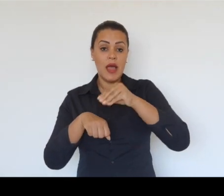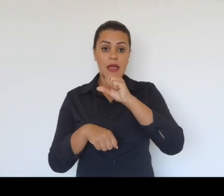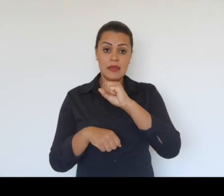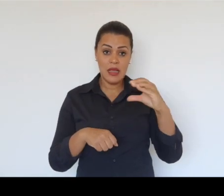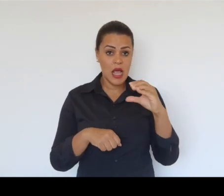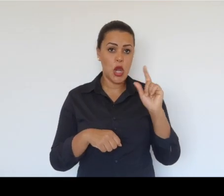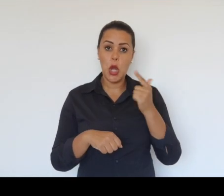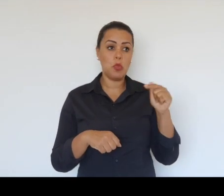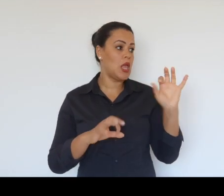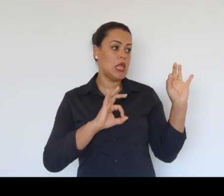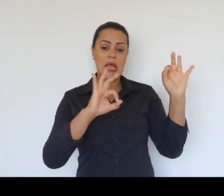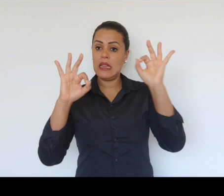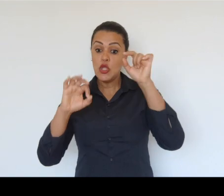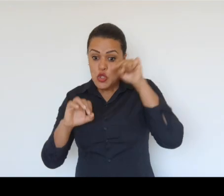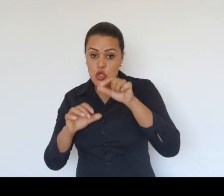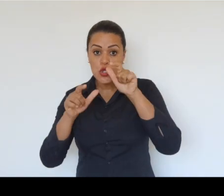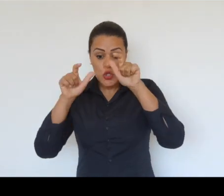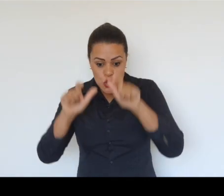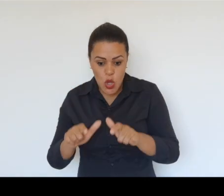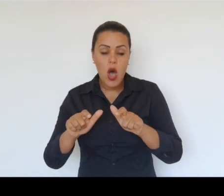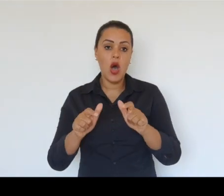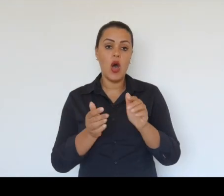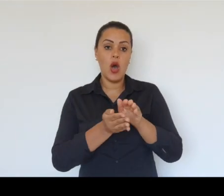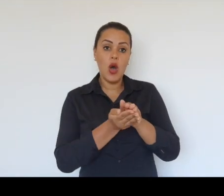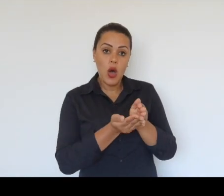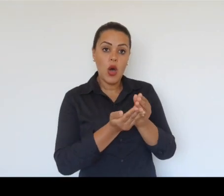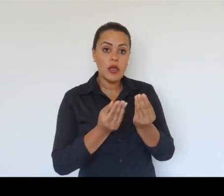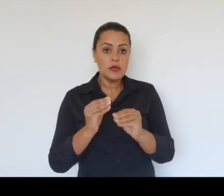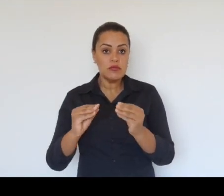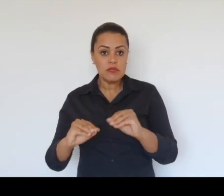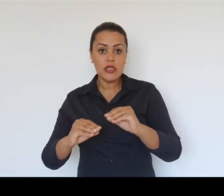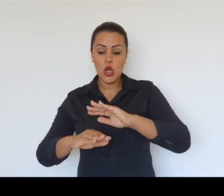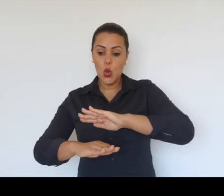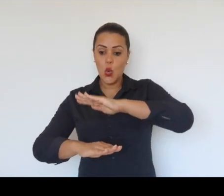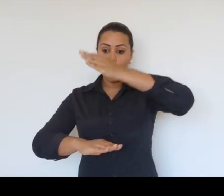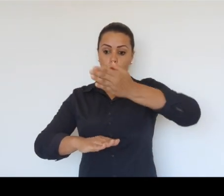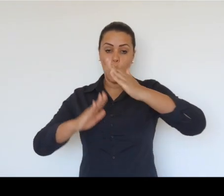outra ocorrência dessa, de sítio de concha em abrigo.